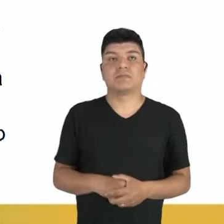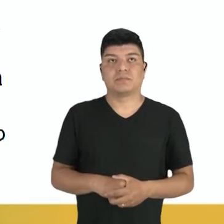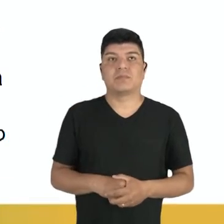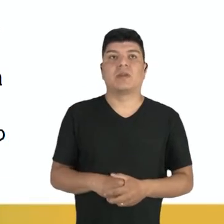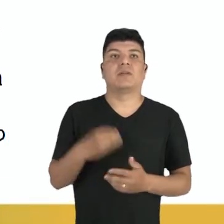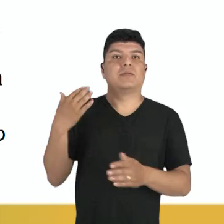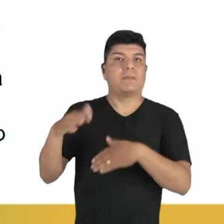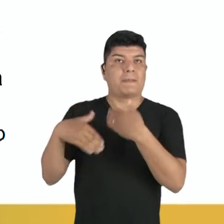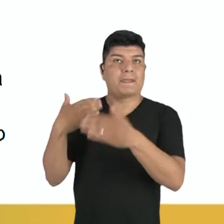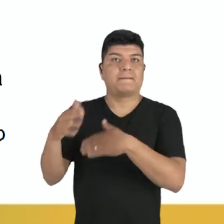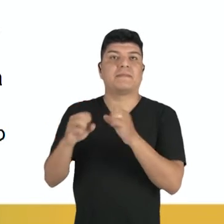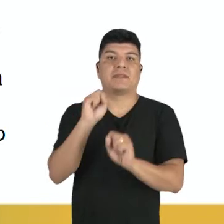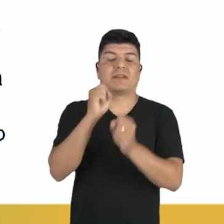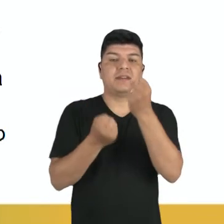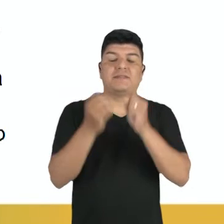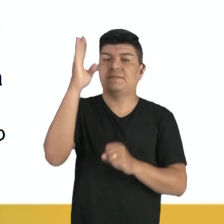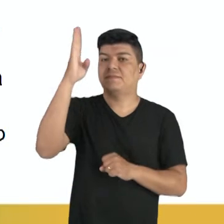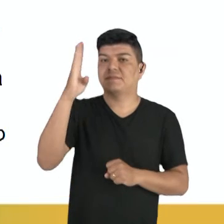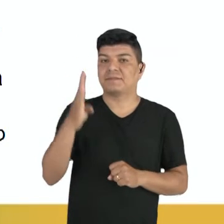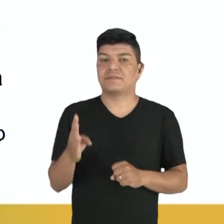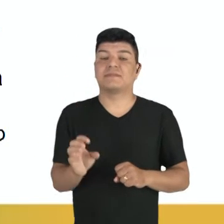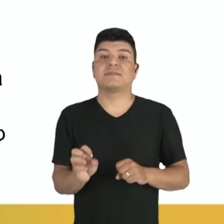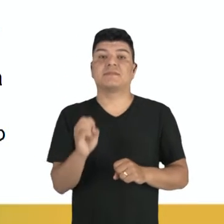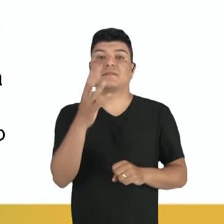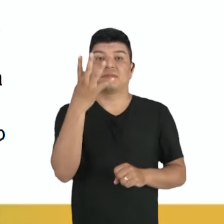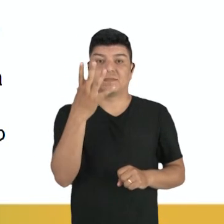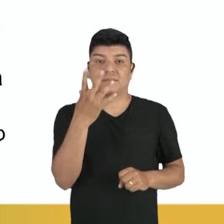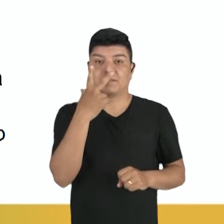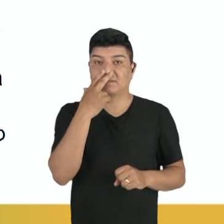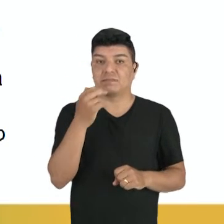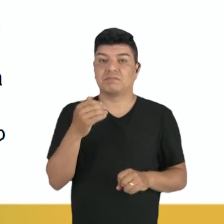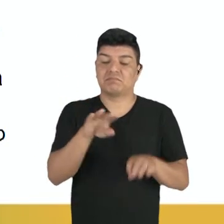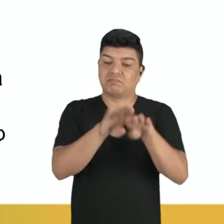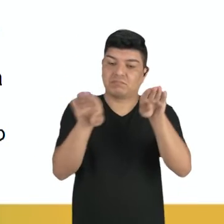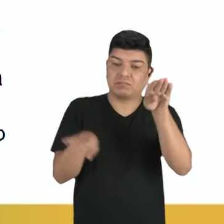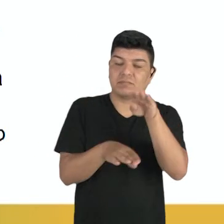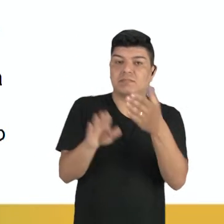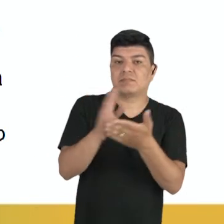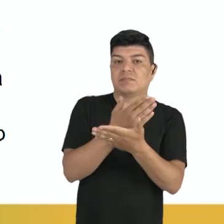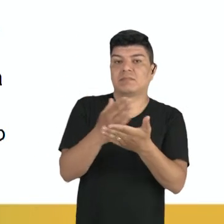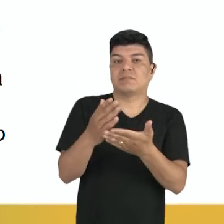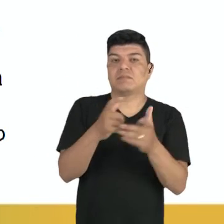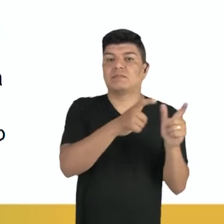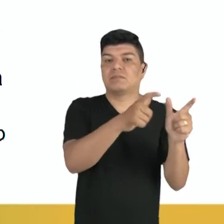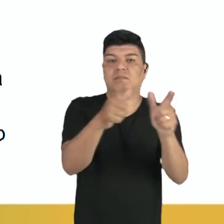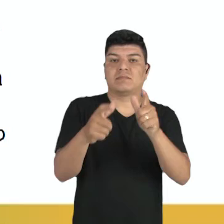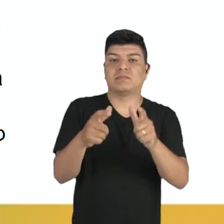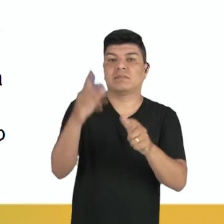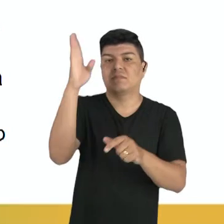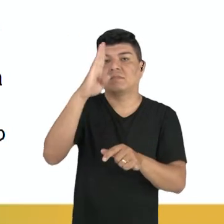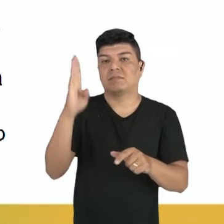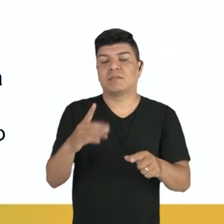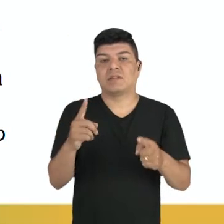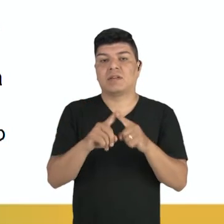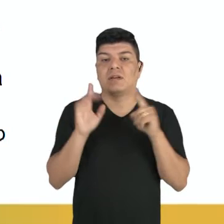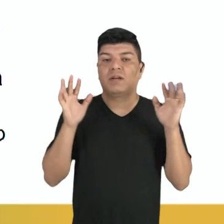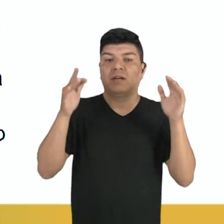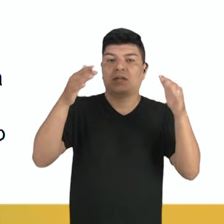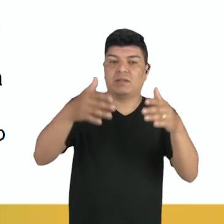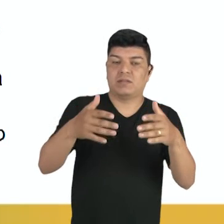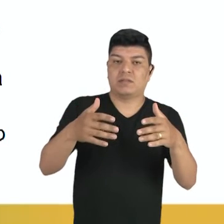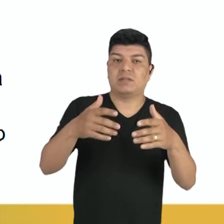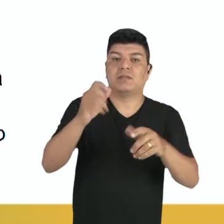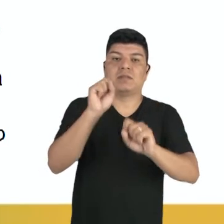O desenvolvimento industrial brasileiro ocorreu de forma desigual nas diferentes regiões do Brasil, pois houve uma concentração